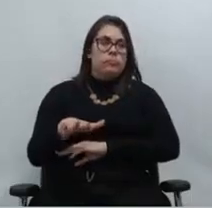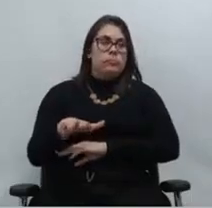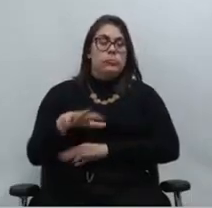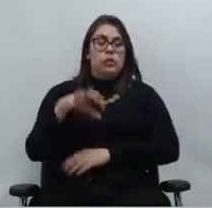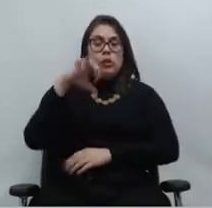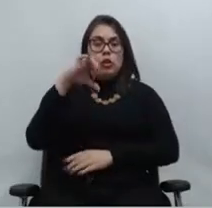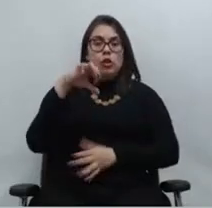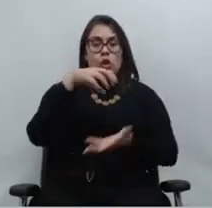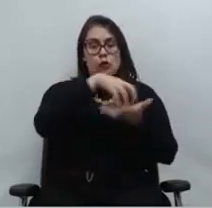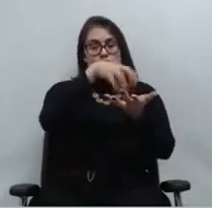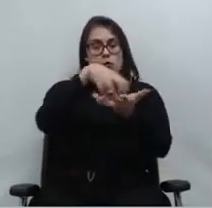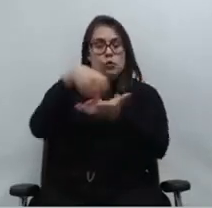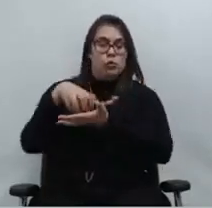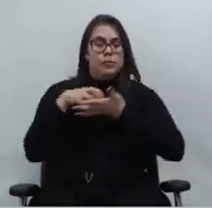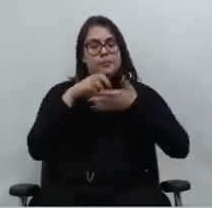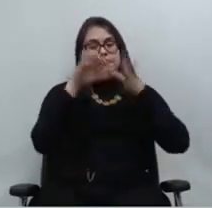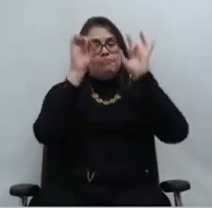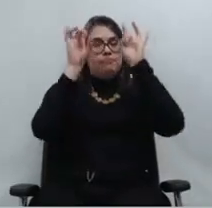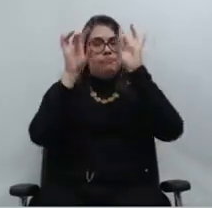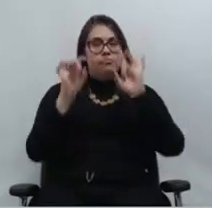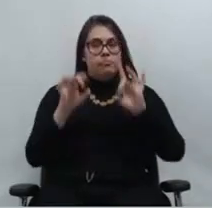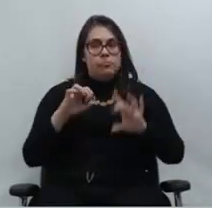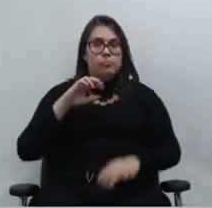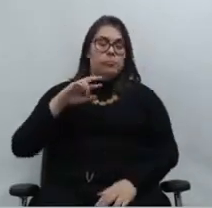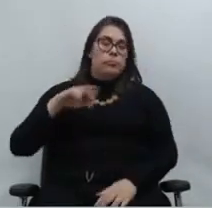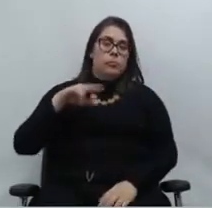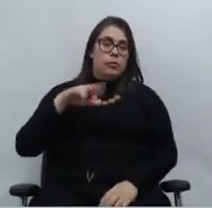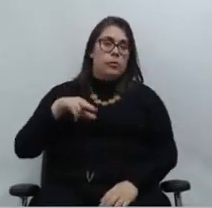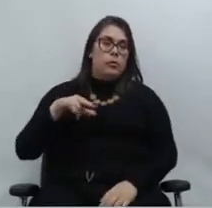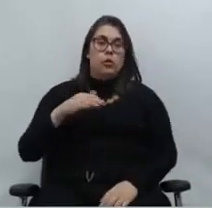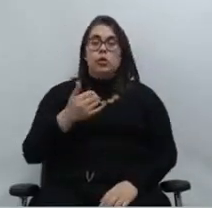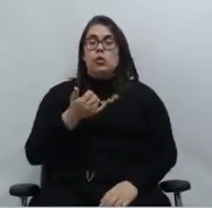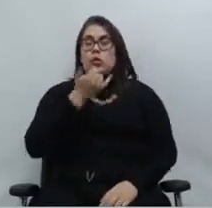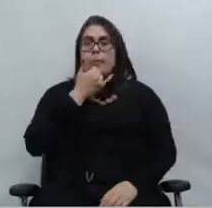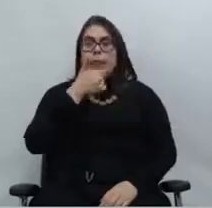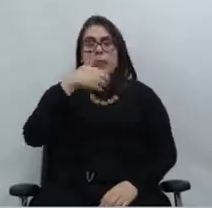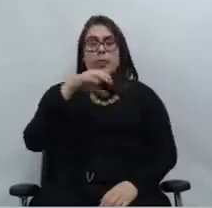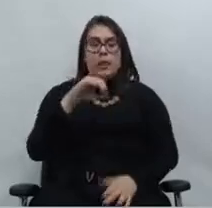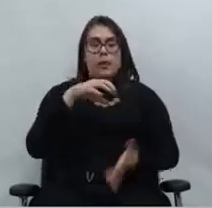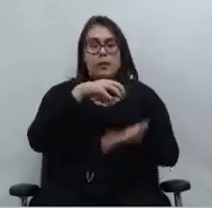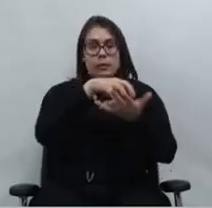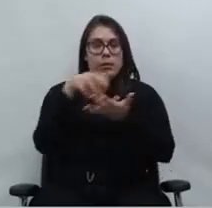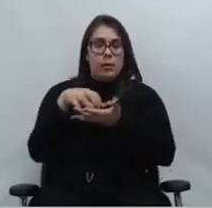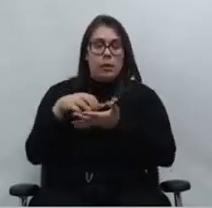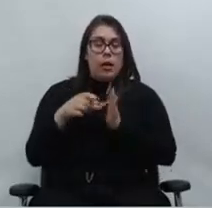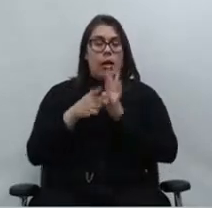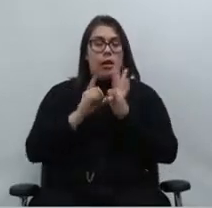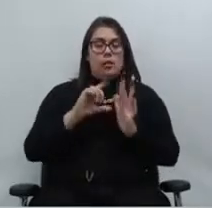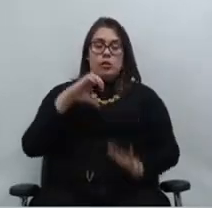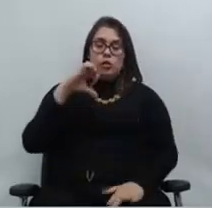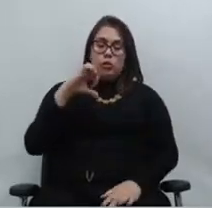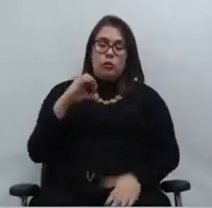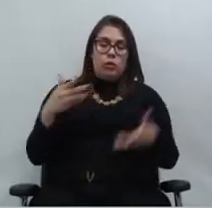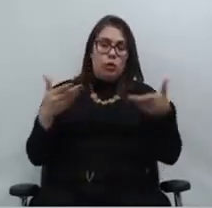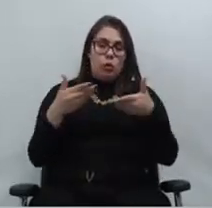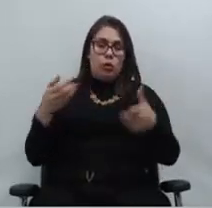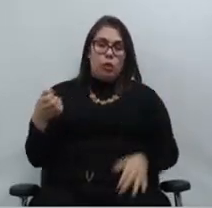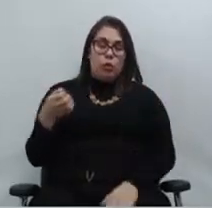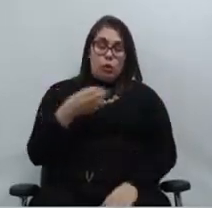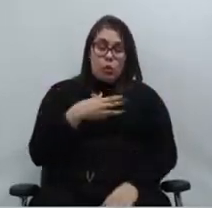núcleos especializados, não mais 10 núcleos especializados, eram 9, agora nós temos um novo